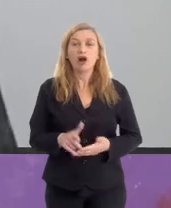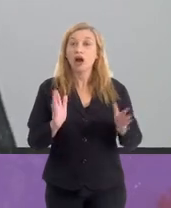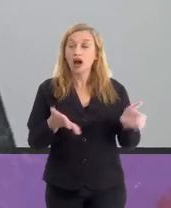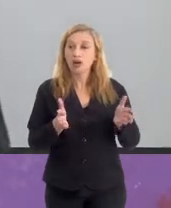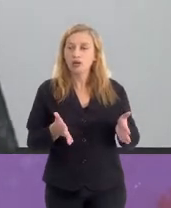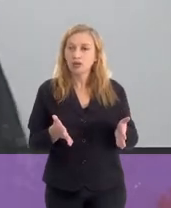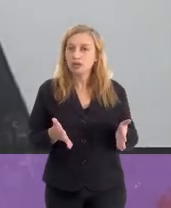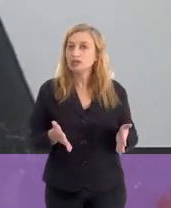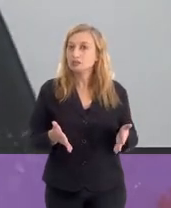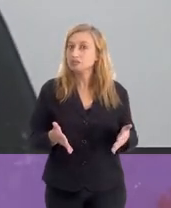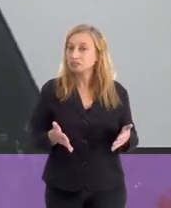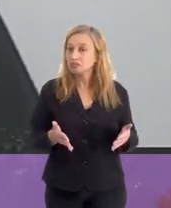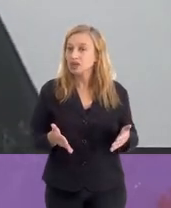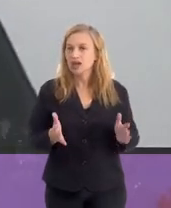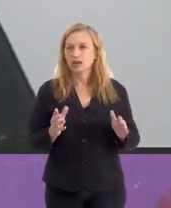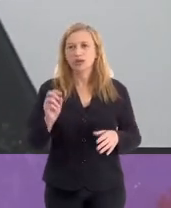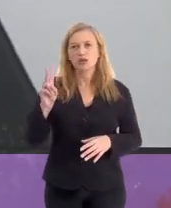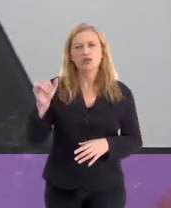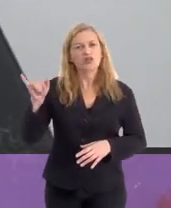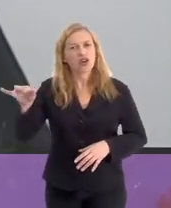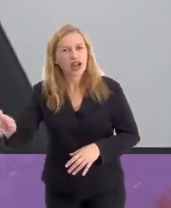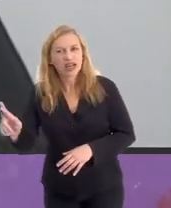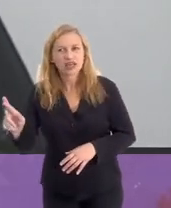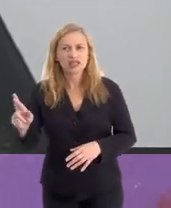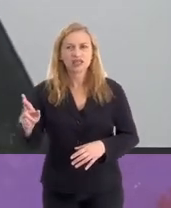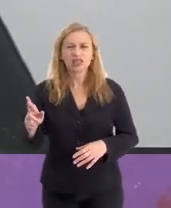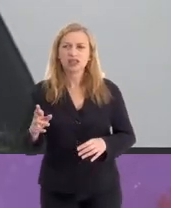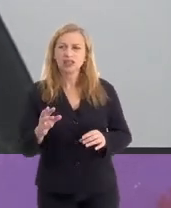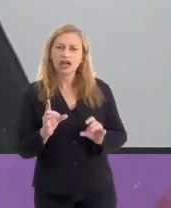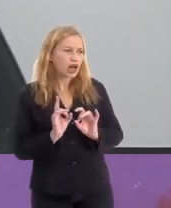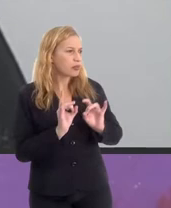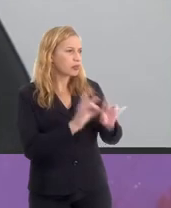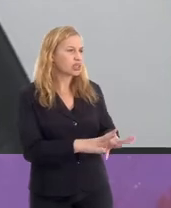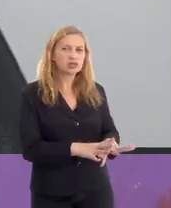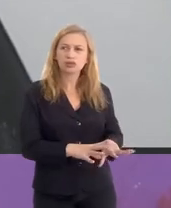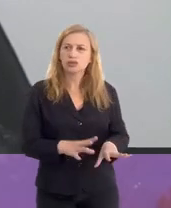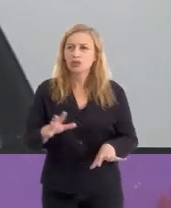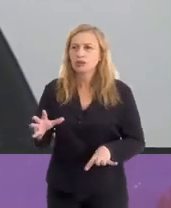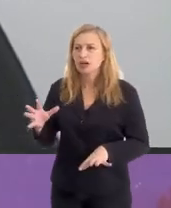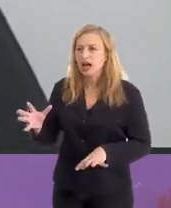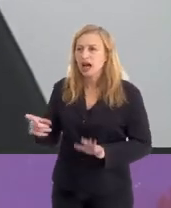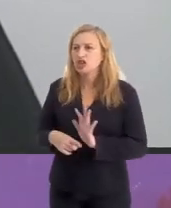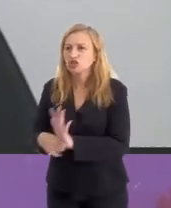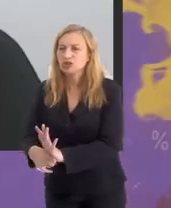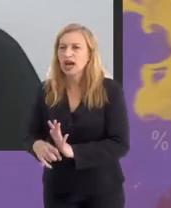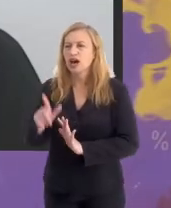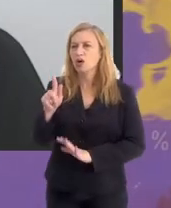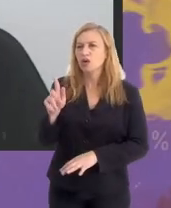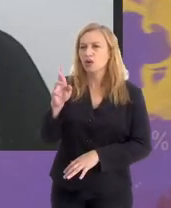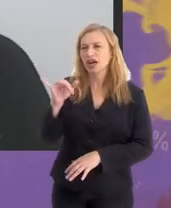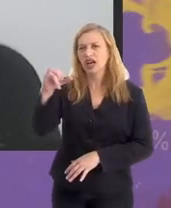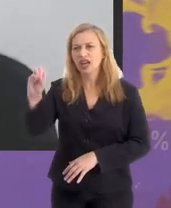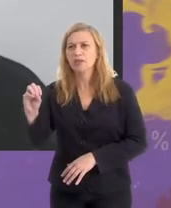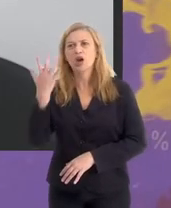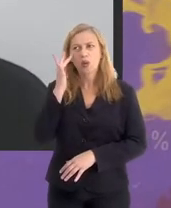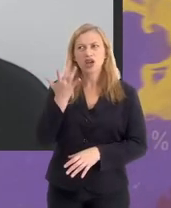conseguimos né agora foi uma proeza mas o Wagner Mancini largou o América no meio do caminho para tentar salvar o Grêmio